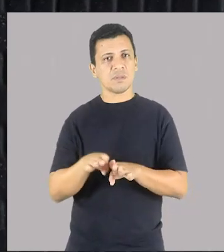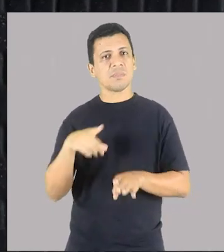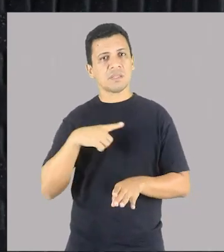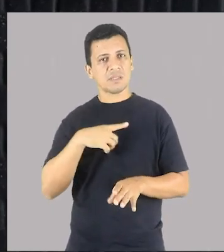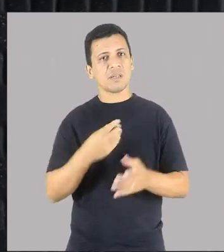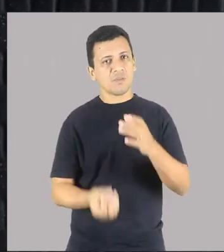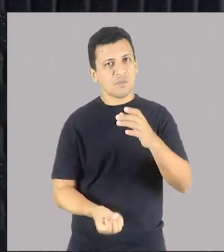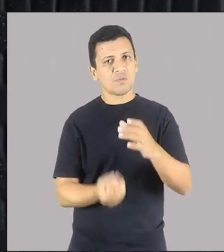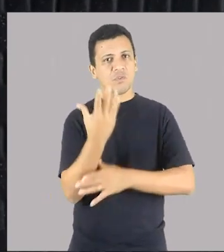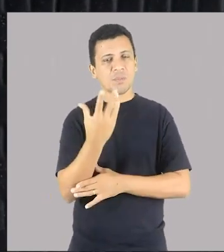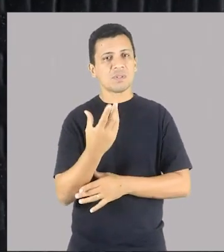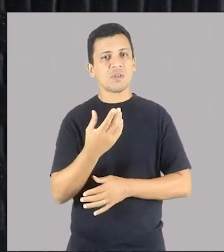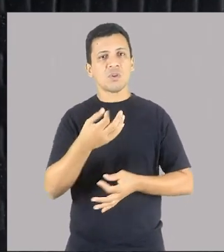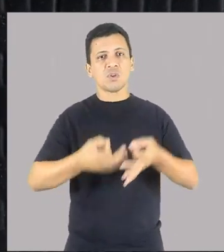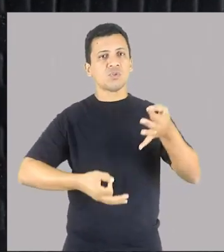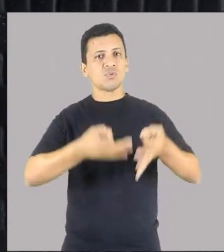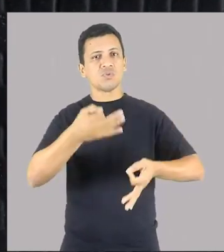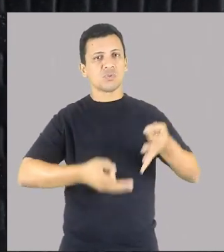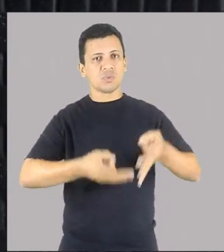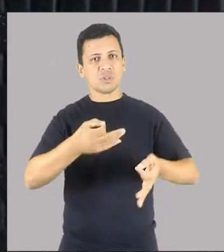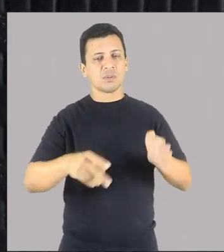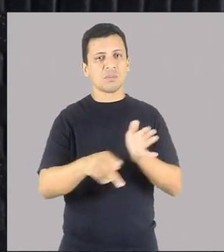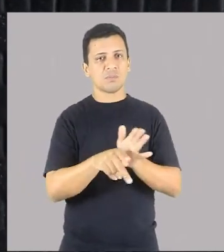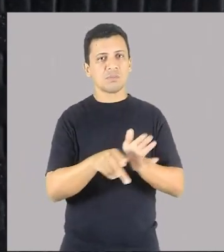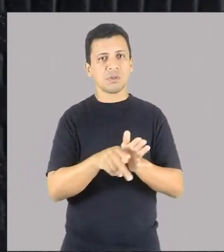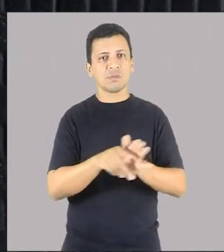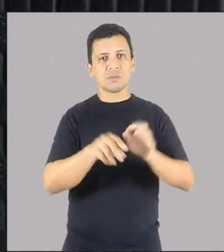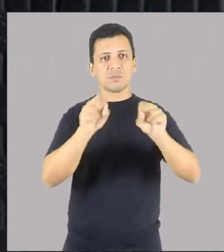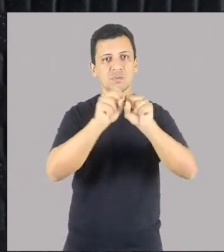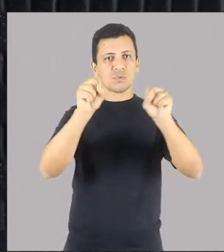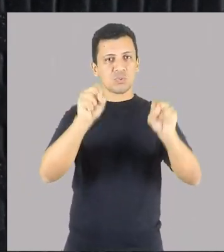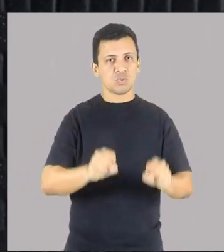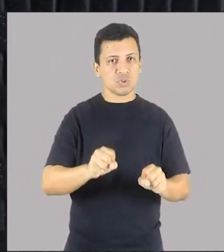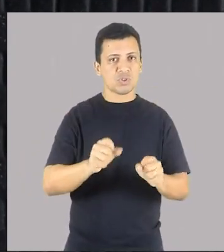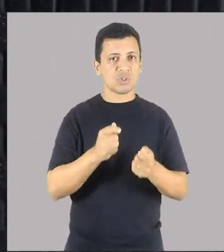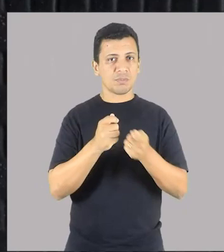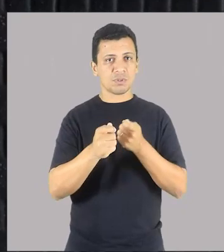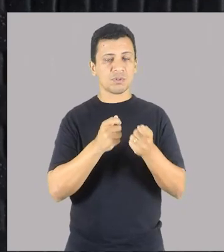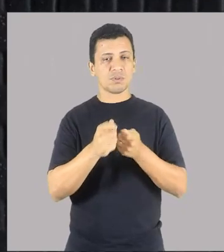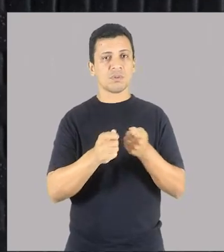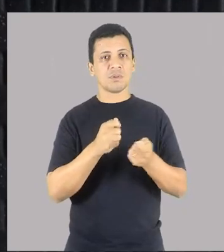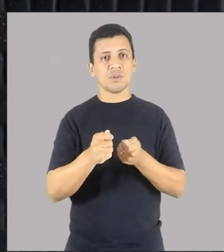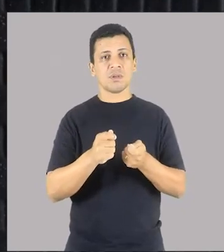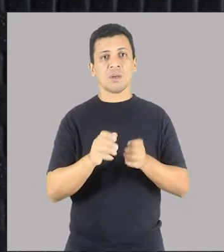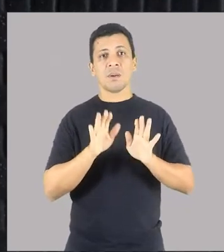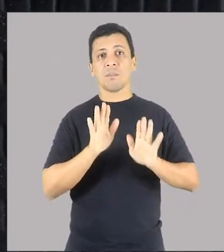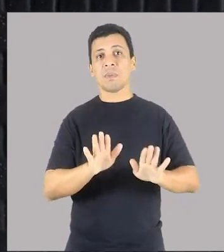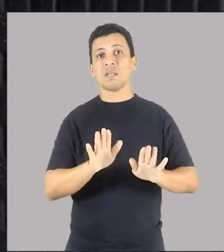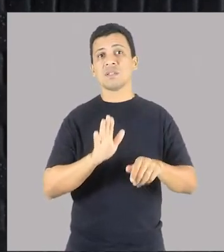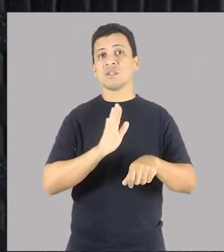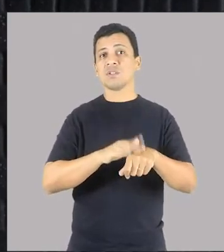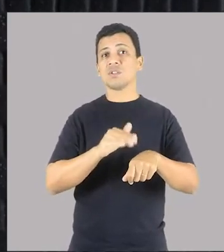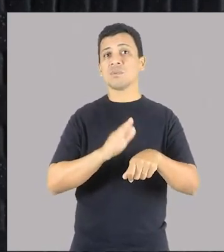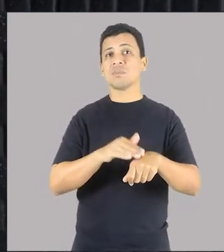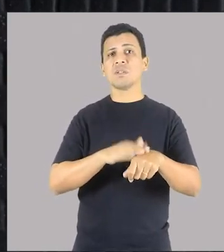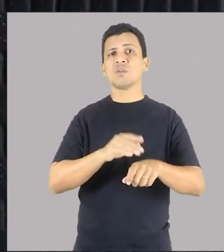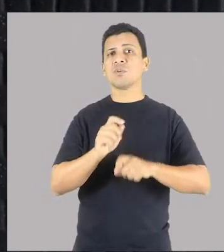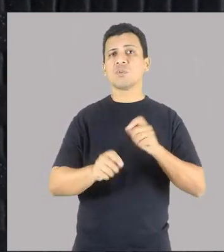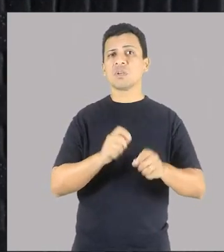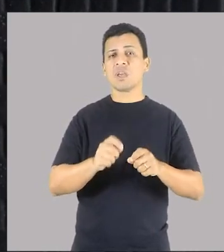coisa julgada no sistema administrativo. No entanto, essa coisa julgada é chamada de coisa